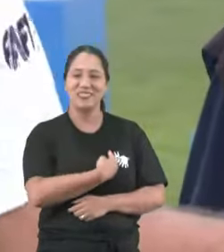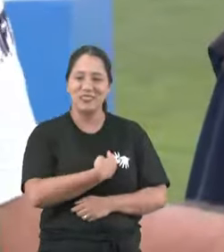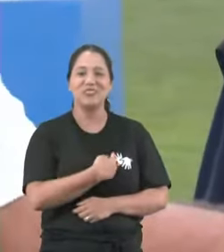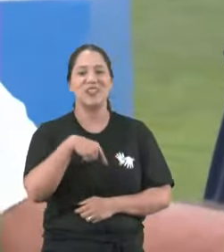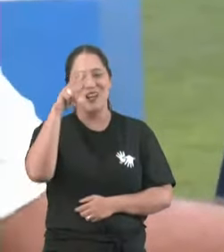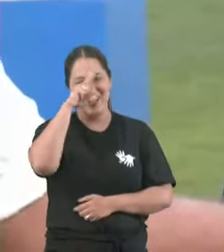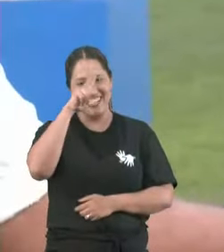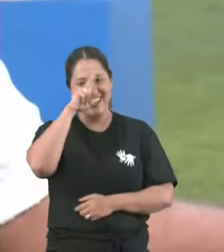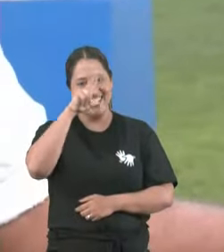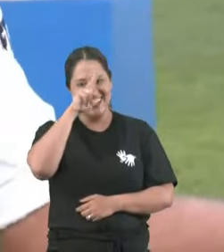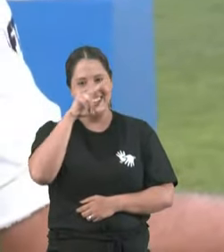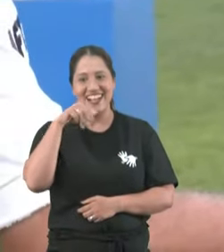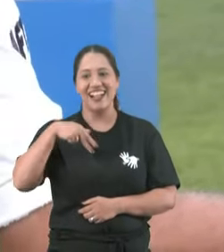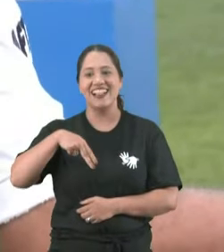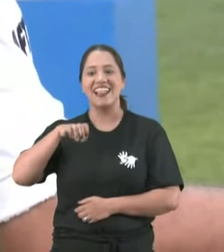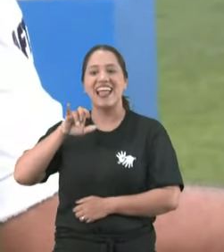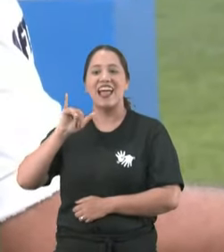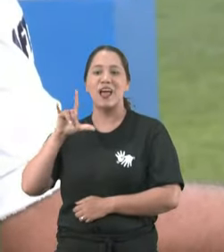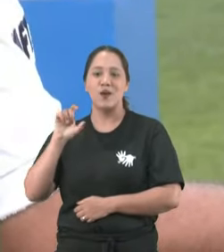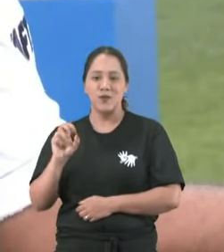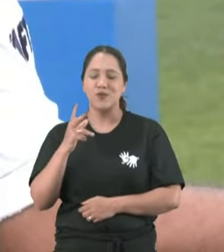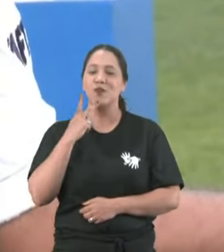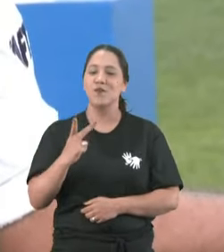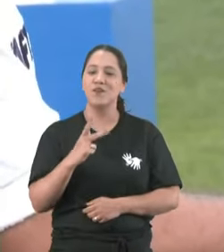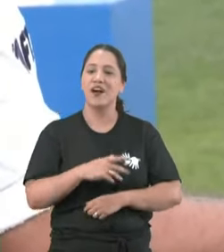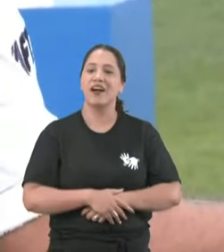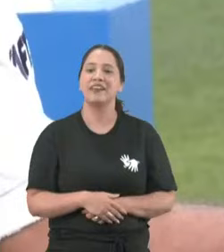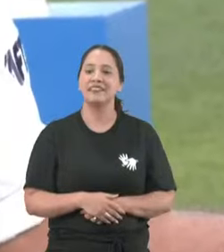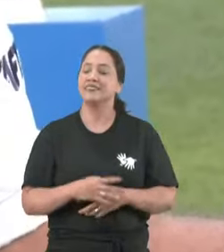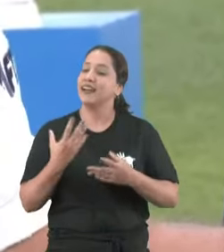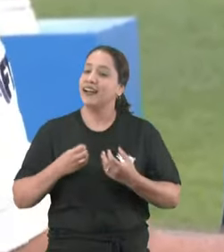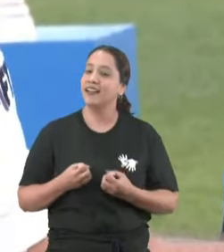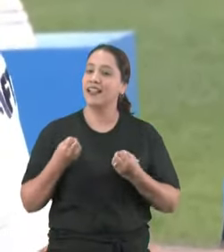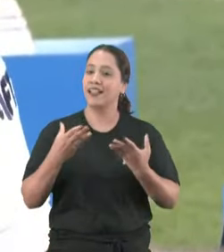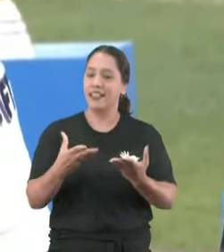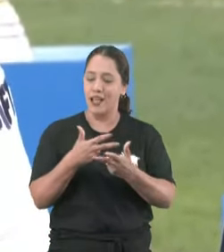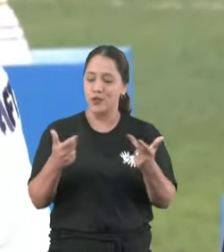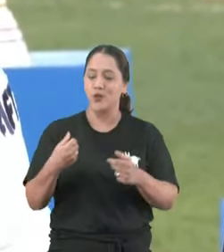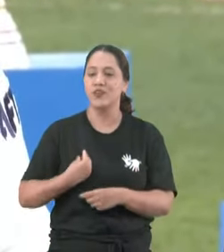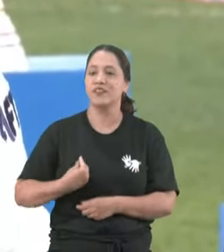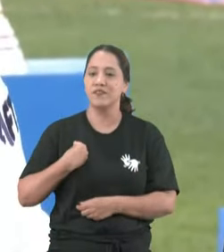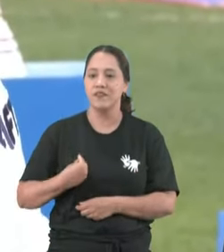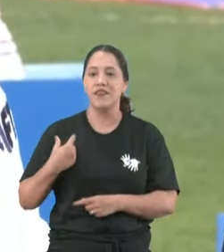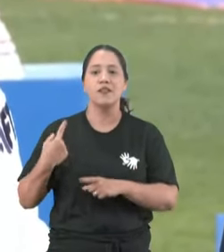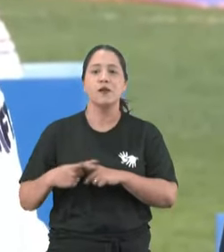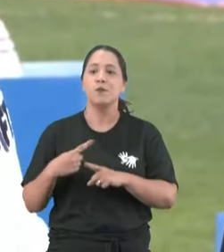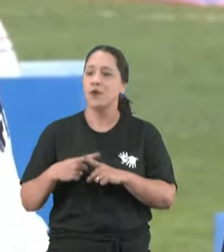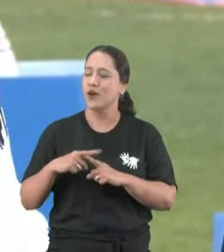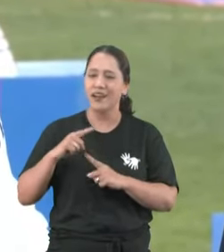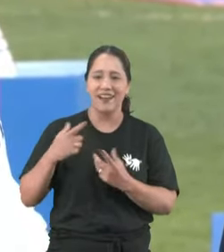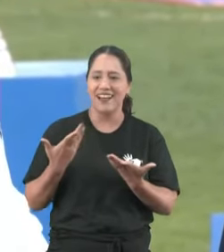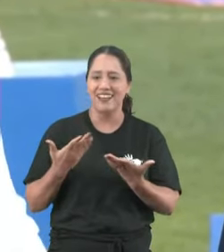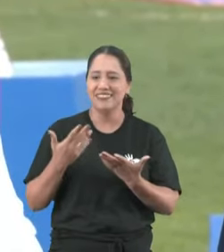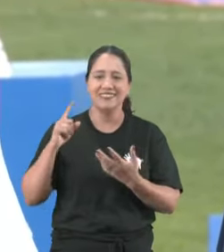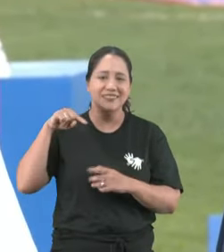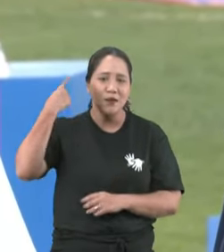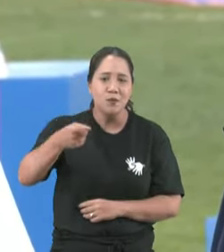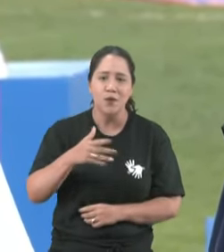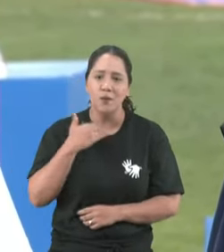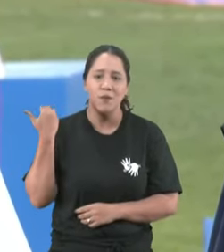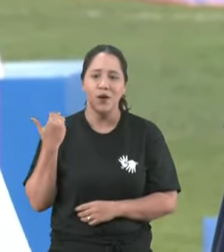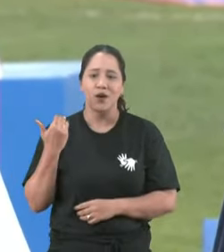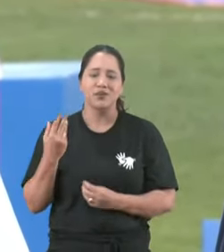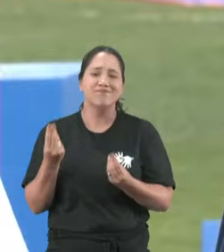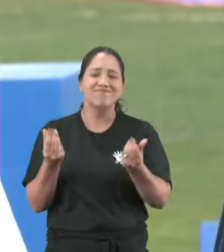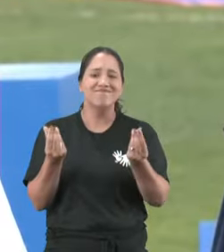relembra, Nelson Gonçalves sempre dizia, dê as coisas em vida, dê flores em vida, porque depois eu morto,